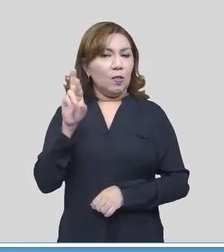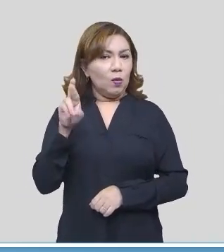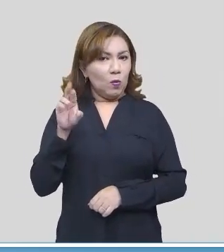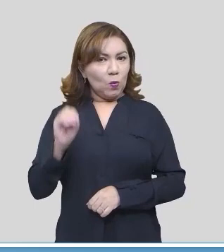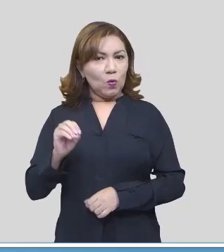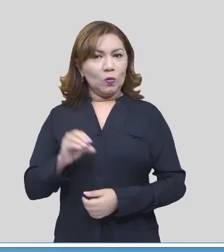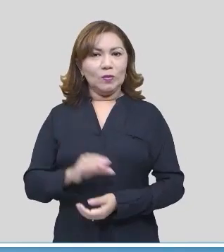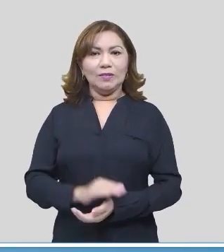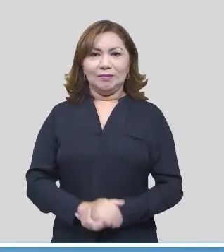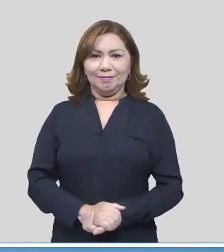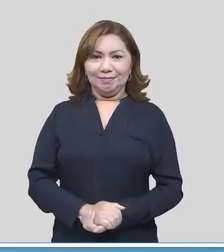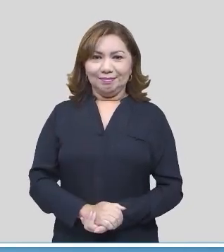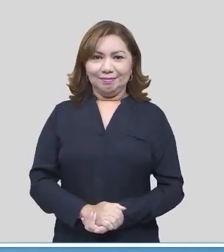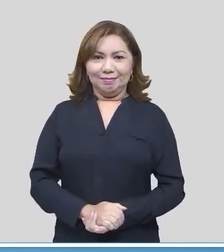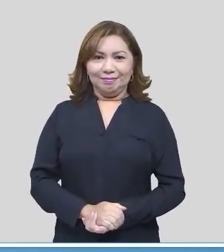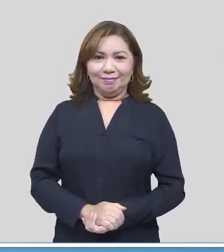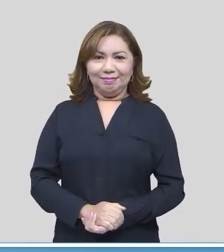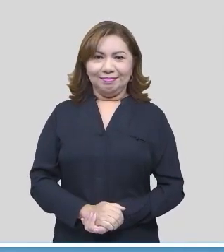Pedro.